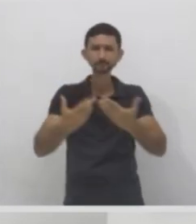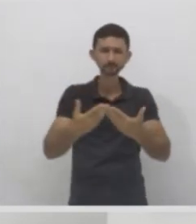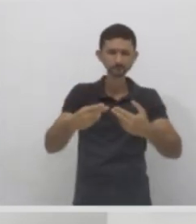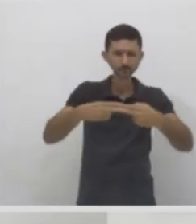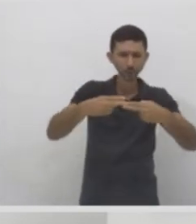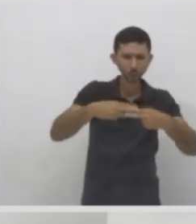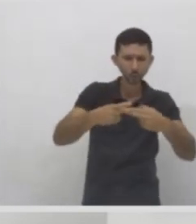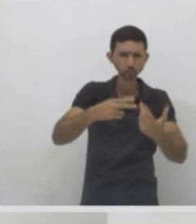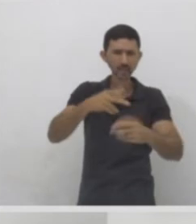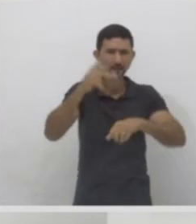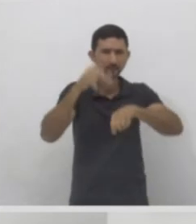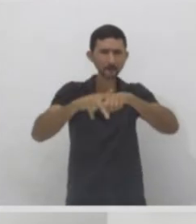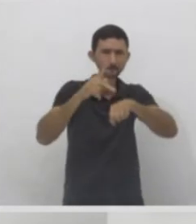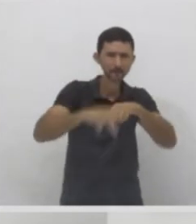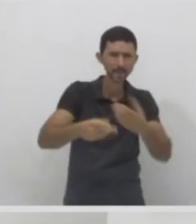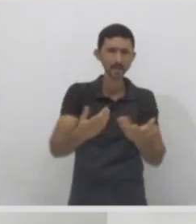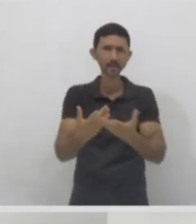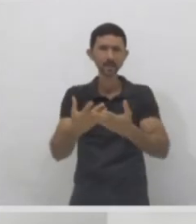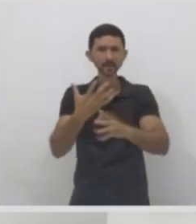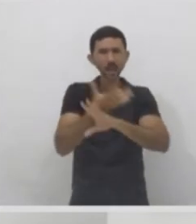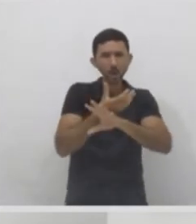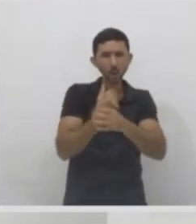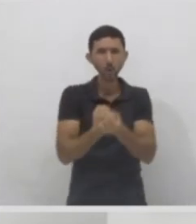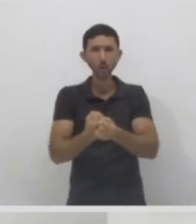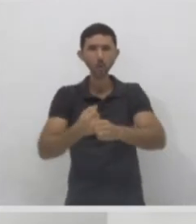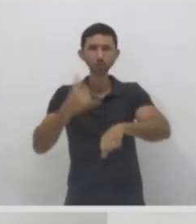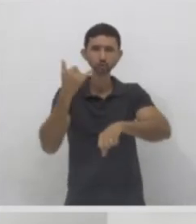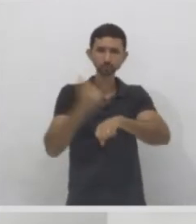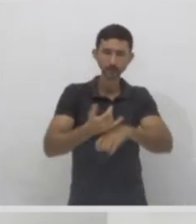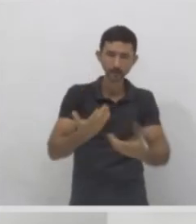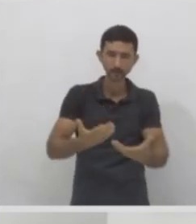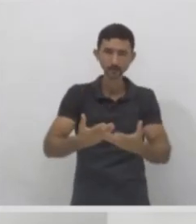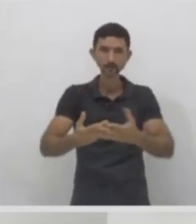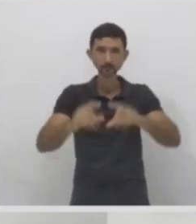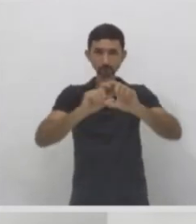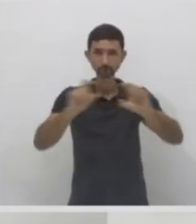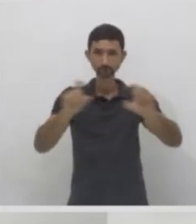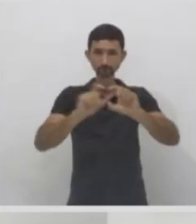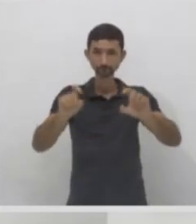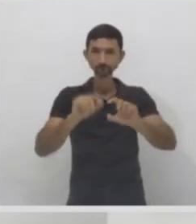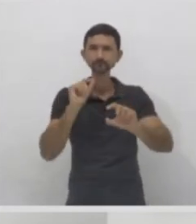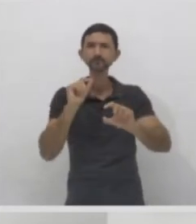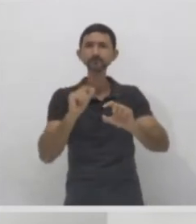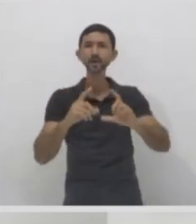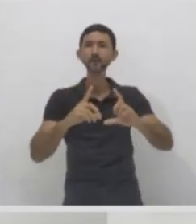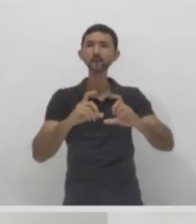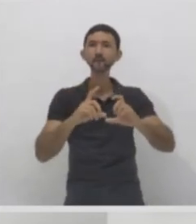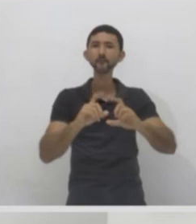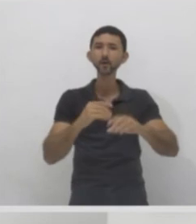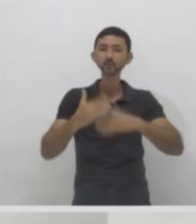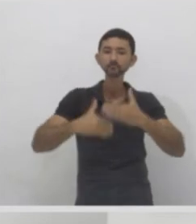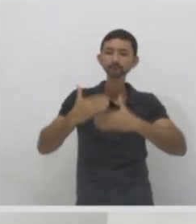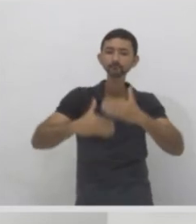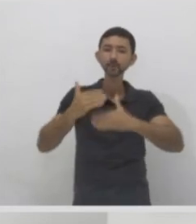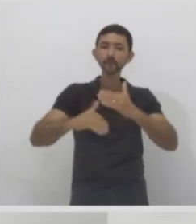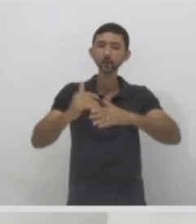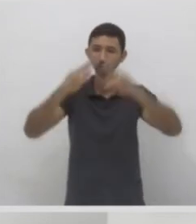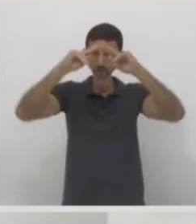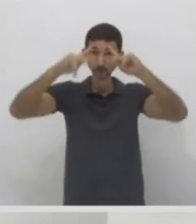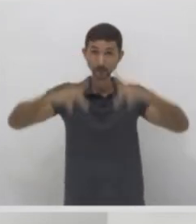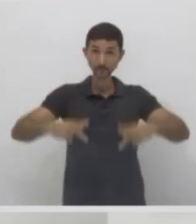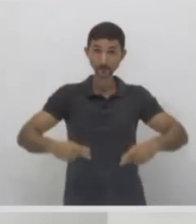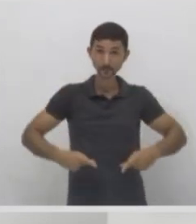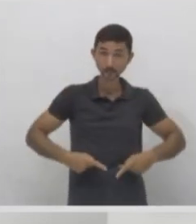rústicos de pedra, ossos e madeira. A tirinha abaixo representa um importante passo no desenvolvimento da